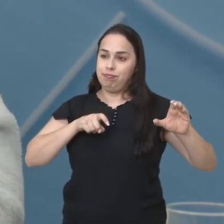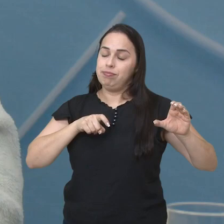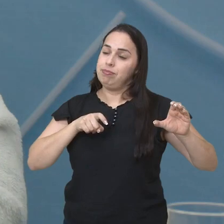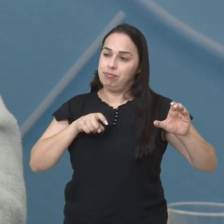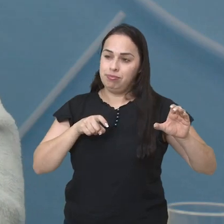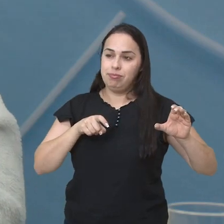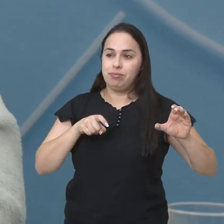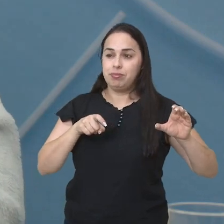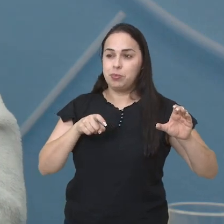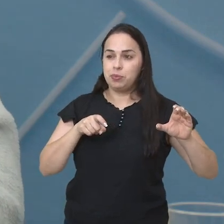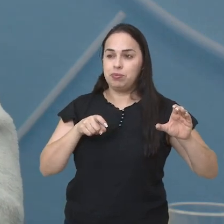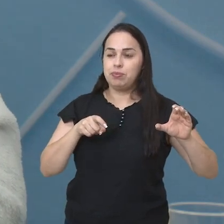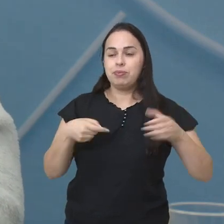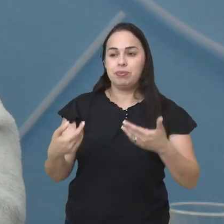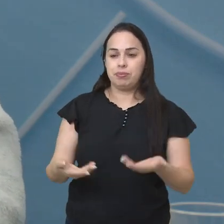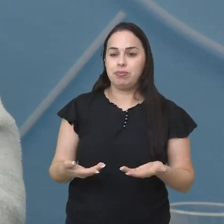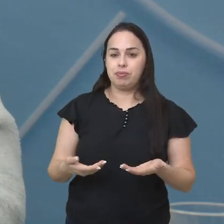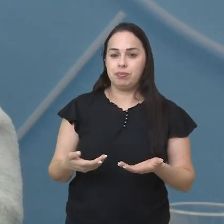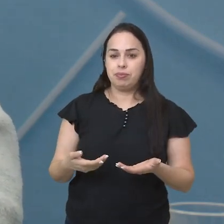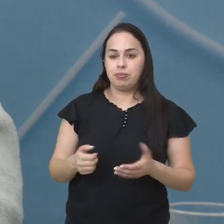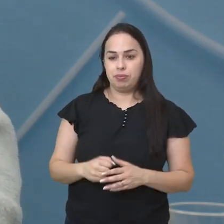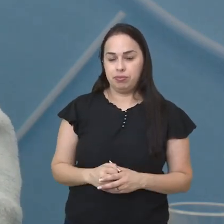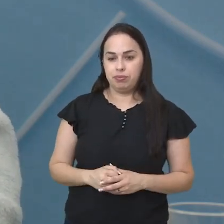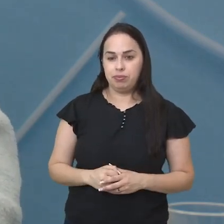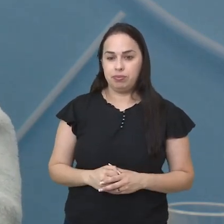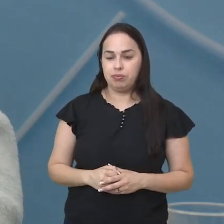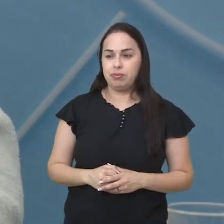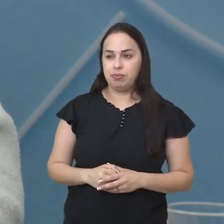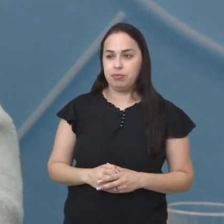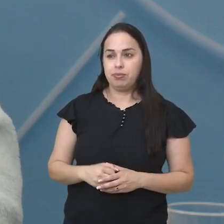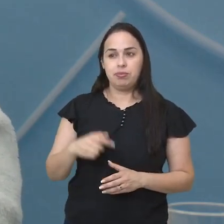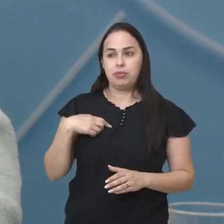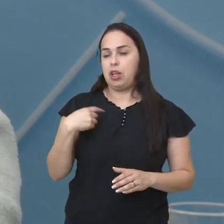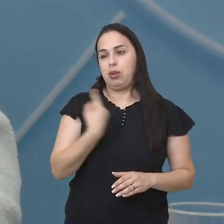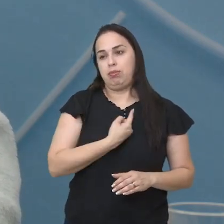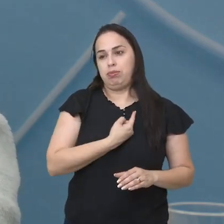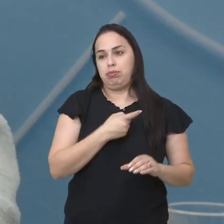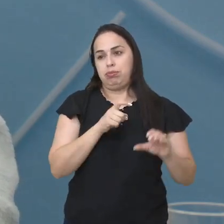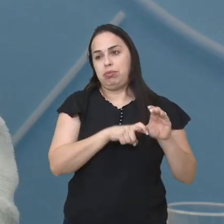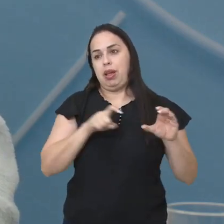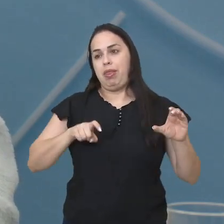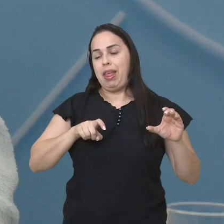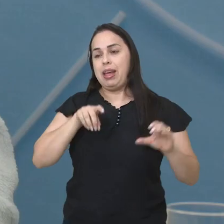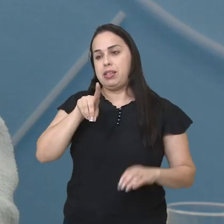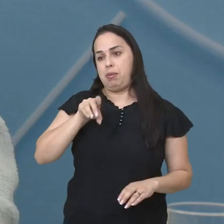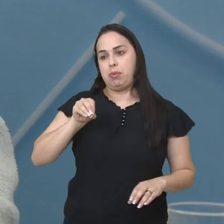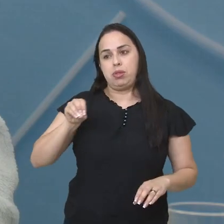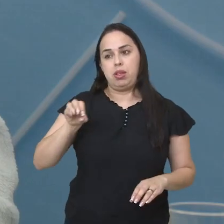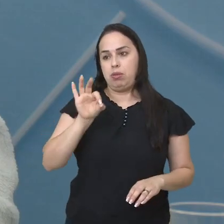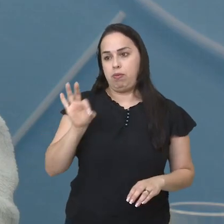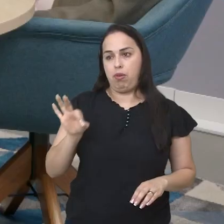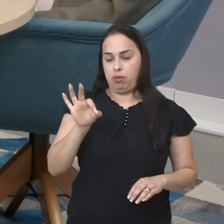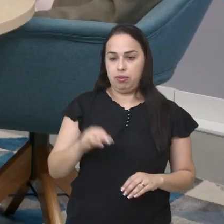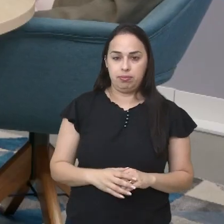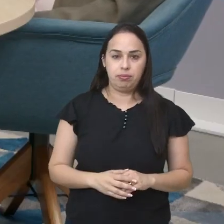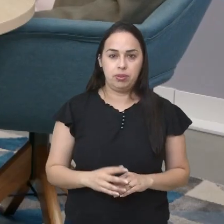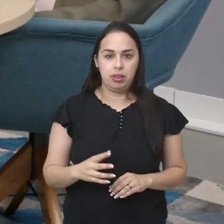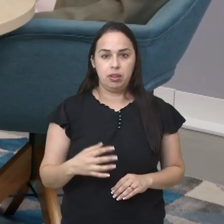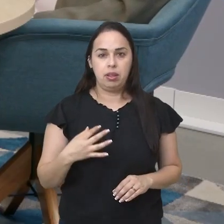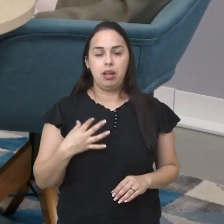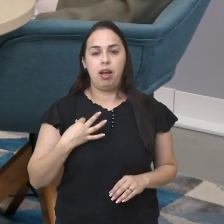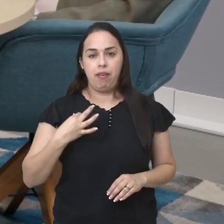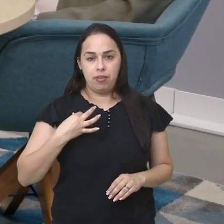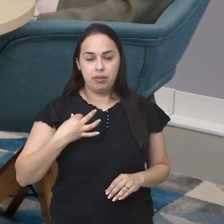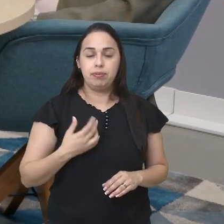Então, nesse caso, nós somos totalmente 100% voluntariado. E aproveitando esse